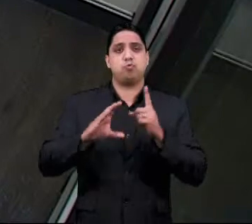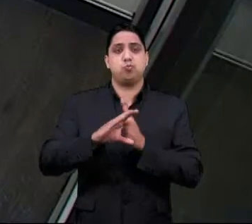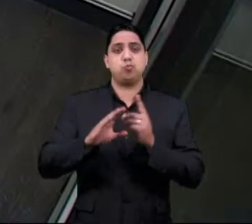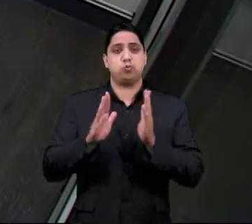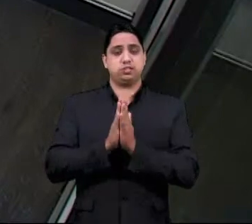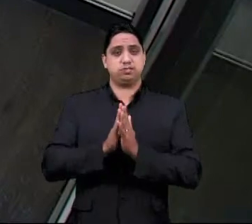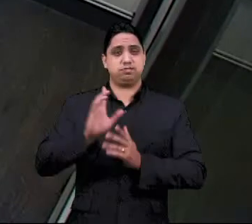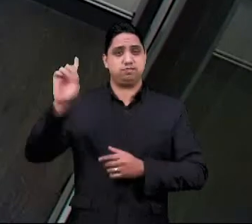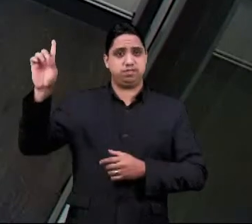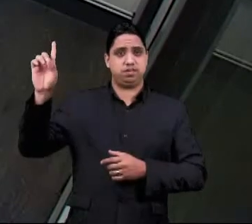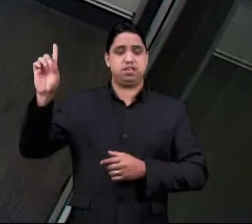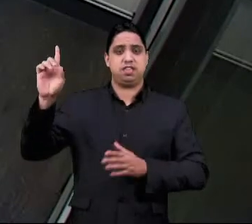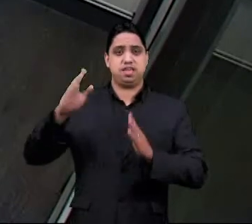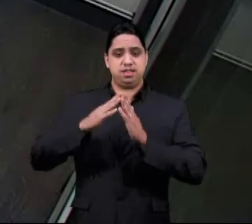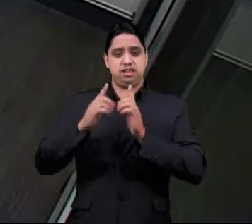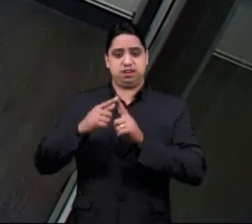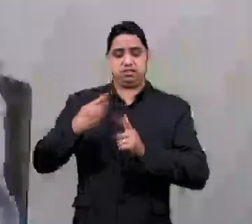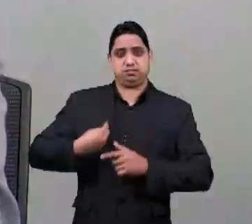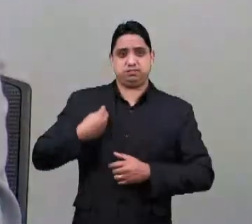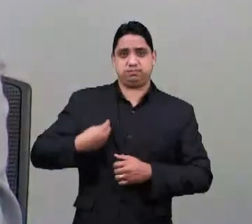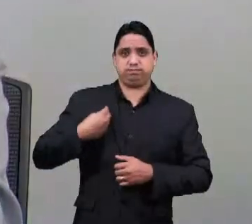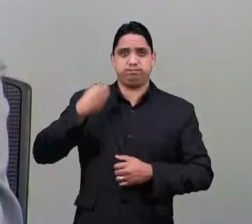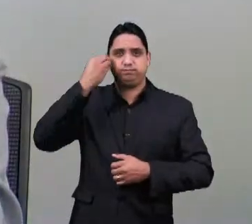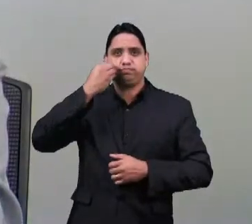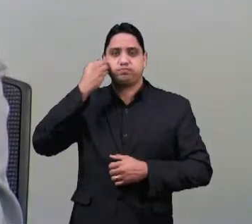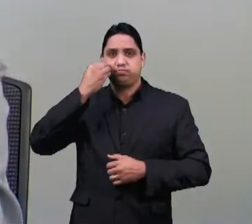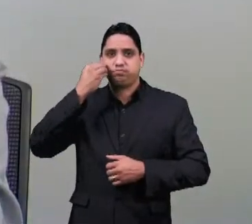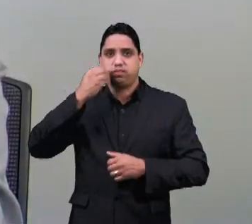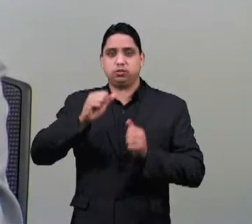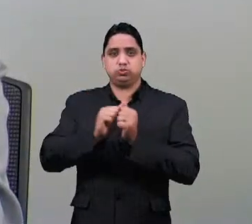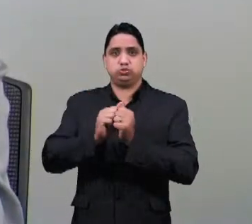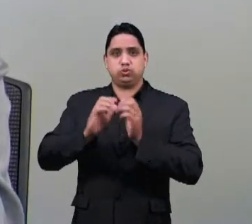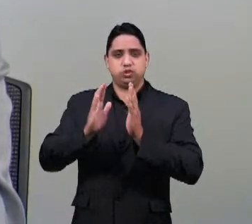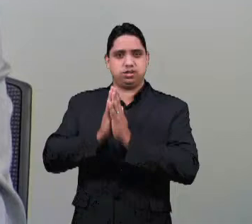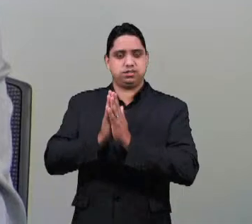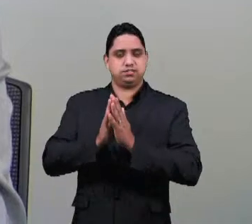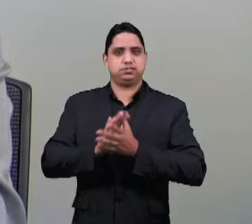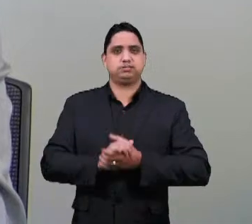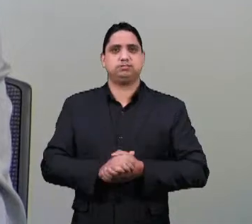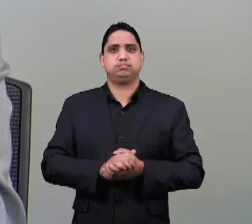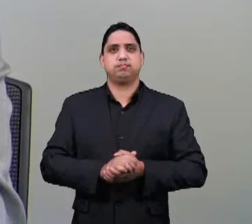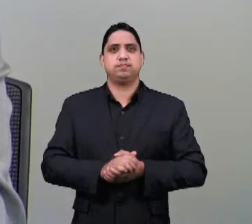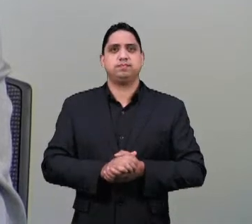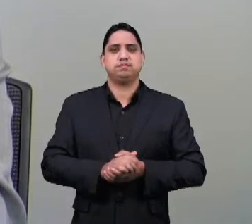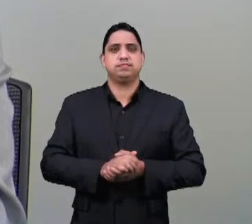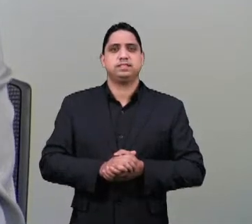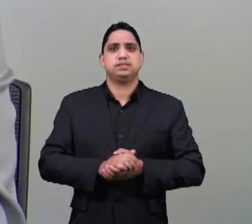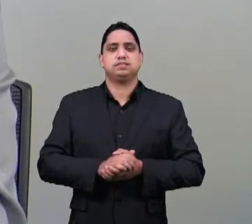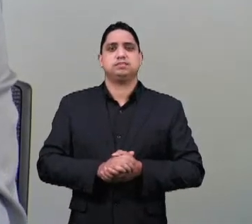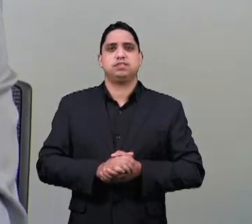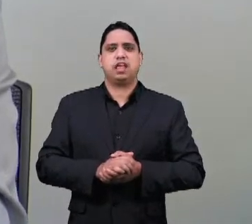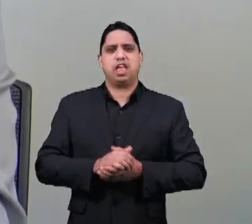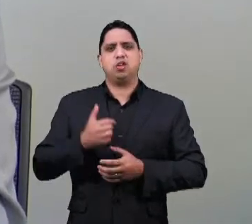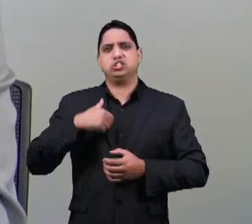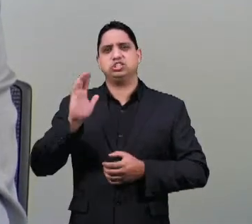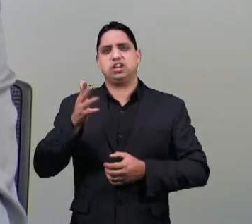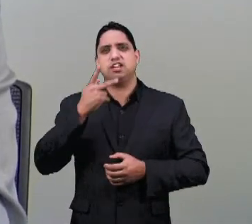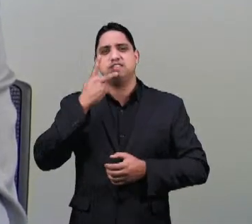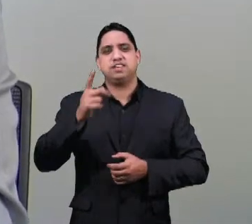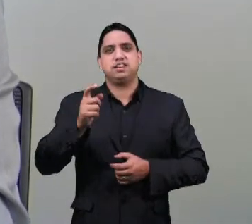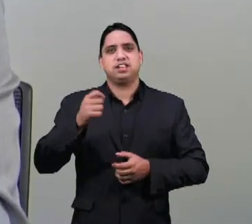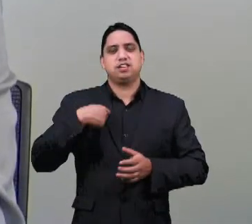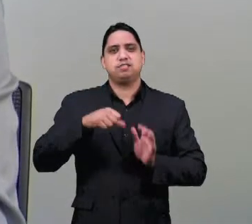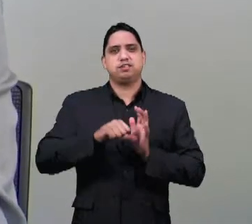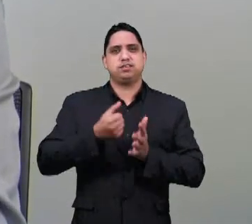oração, ou seja, onde a igreja vive uma experiência com a oração. E eu já disse isso aqui uma vez, eu vou